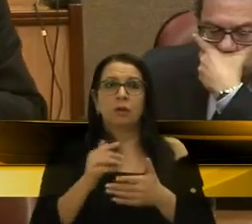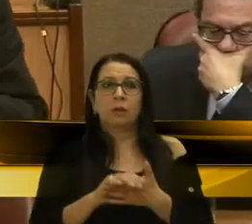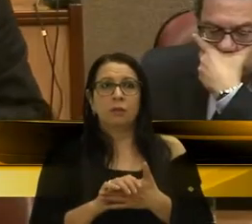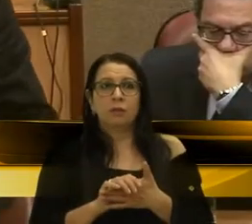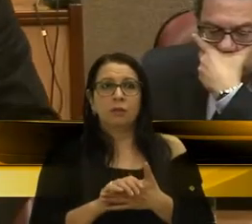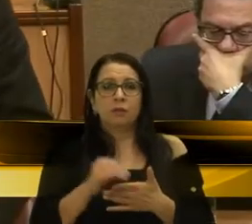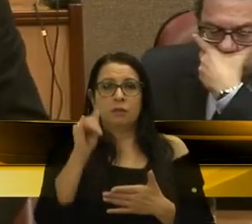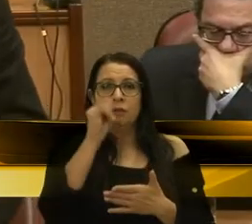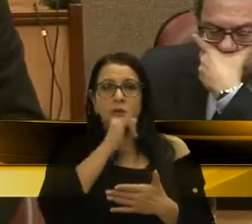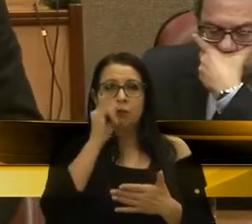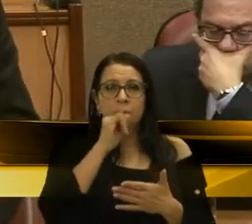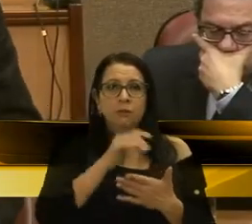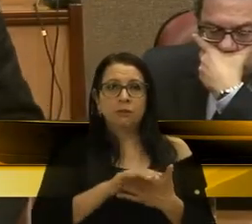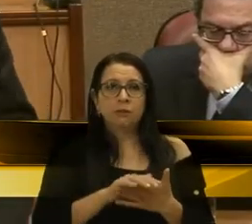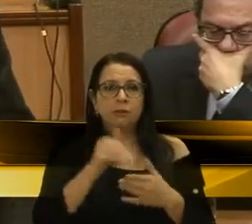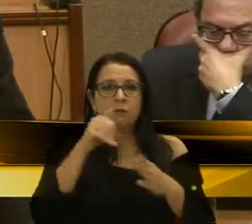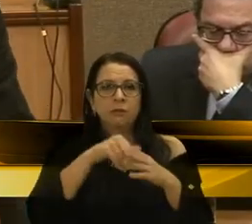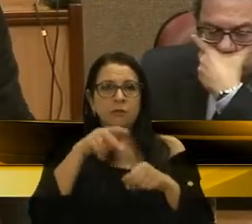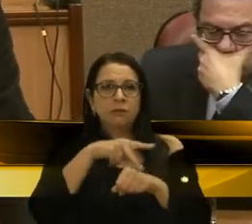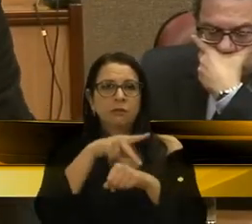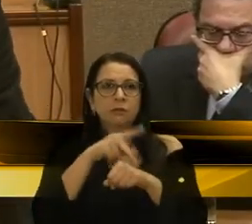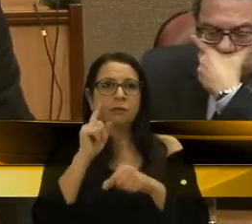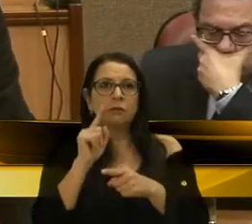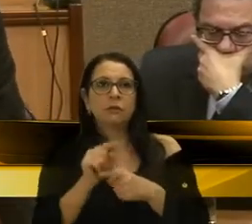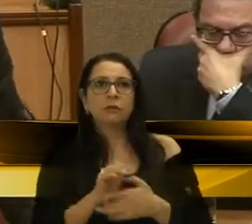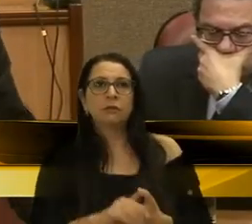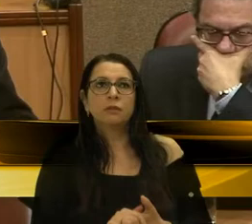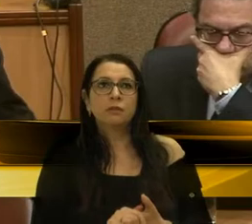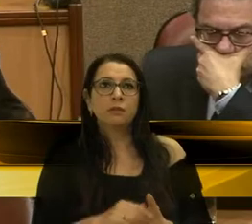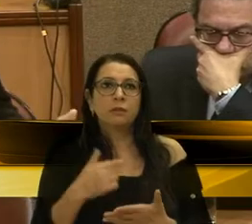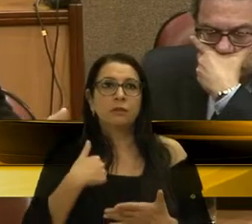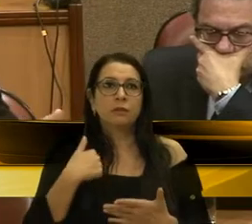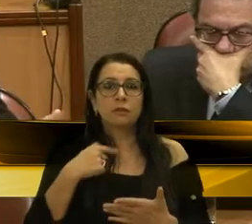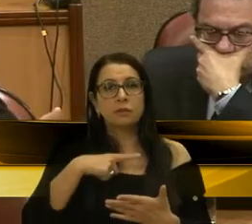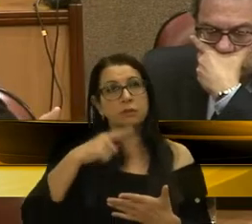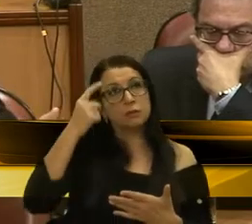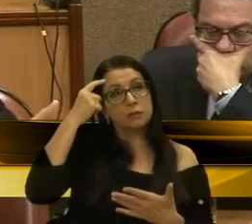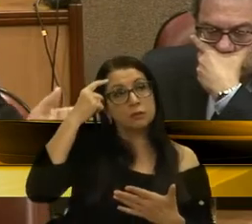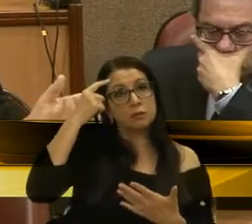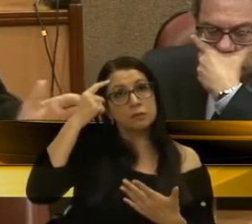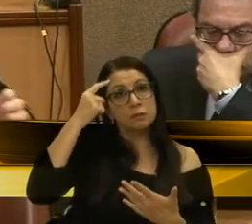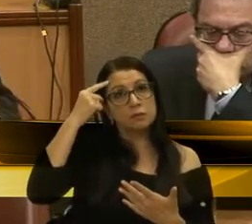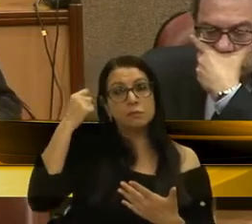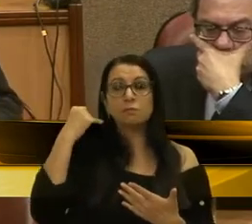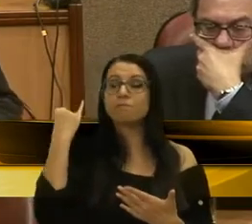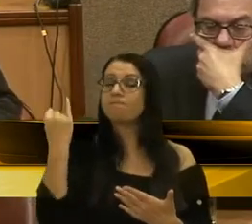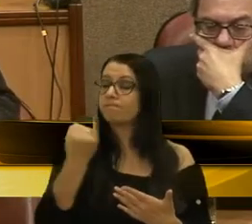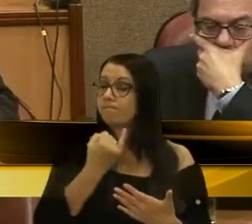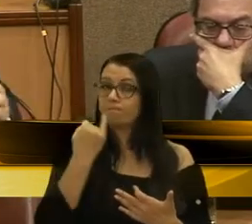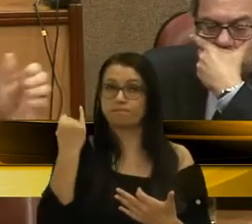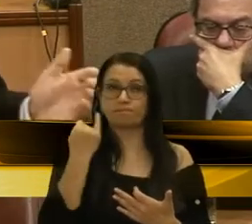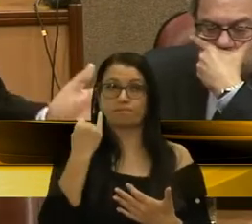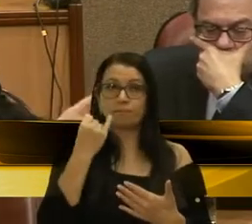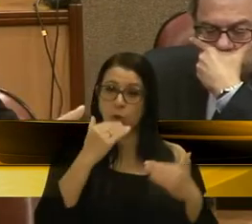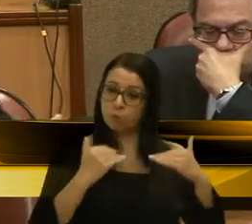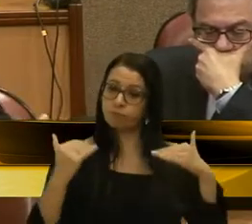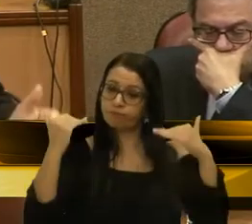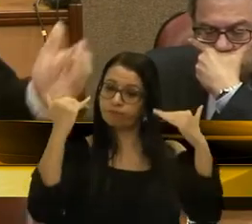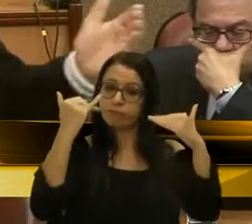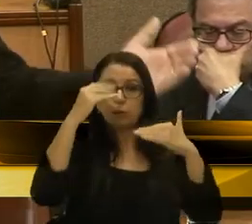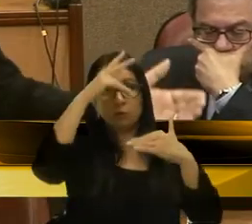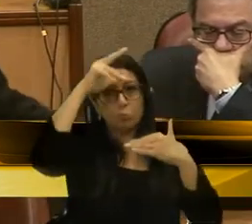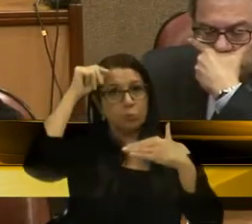à Itália e também dentro do país. Eu tenho esse pensamento que é muito importante as autoridades públicas,